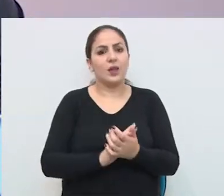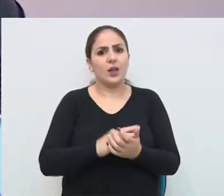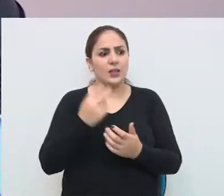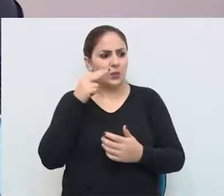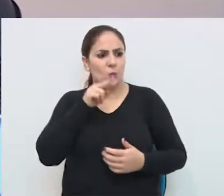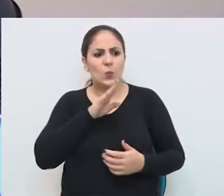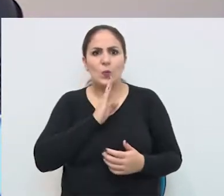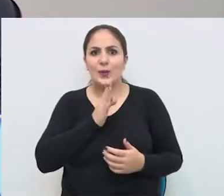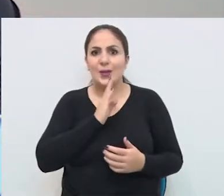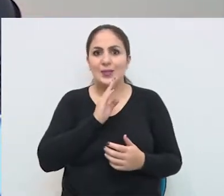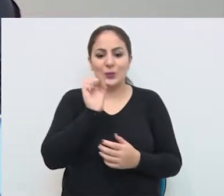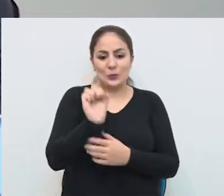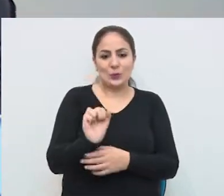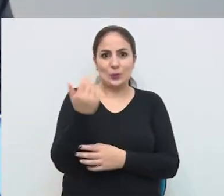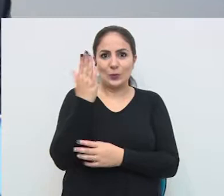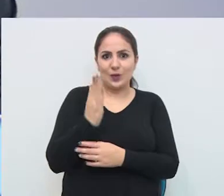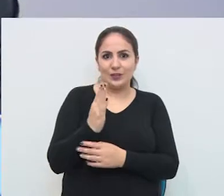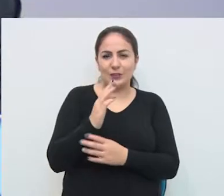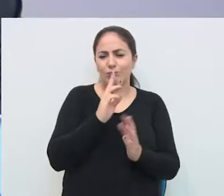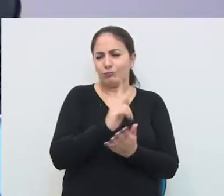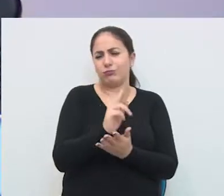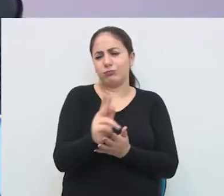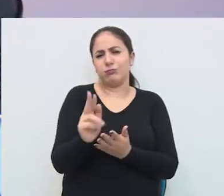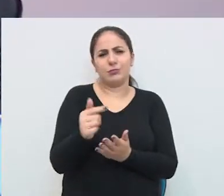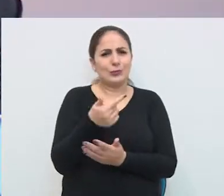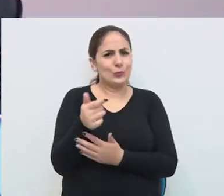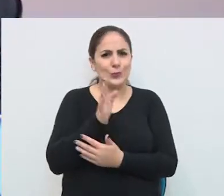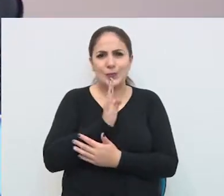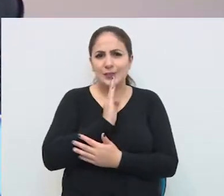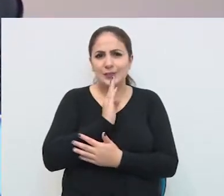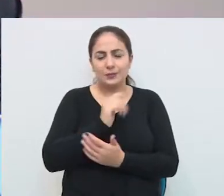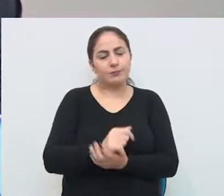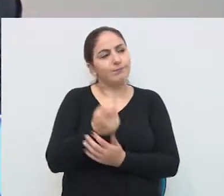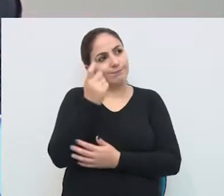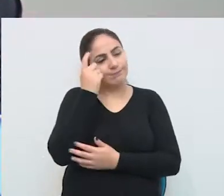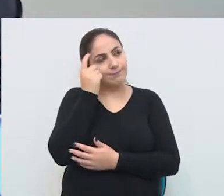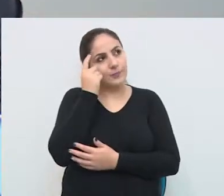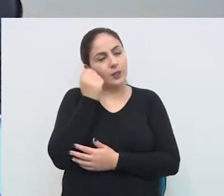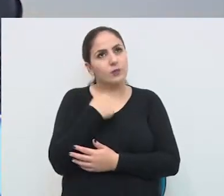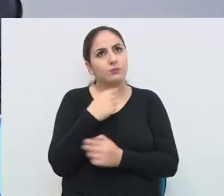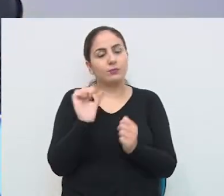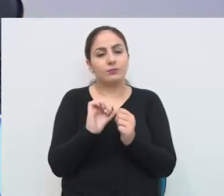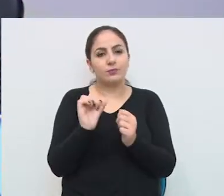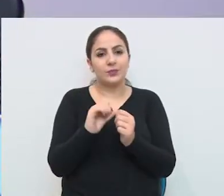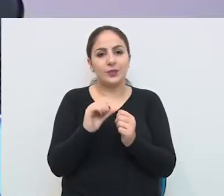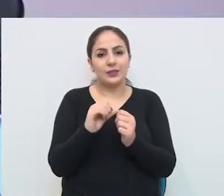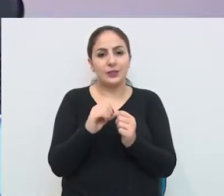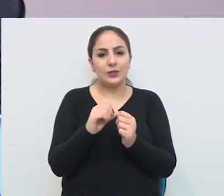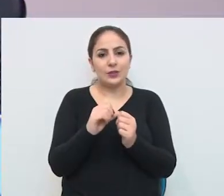gente tem e não conhecem o sul do Brasil. E pensando